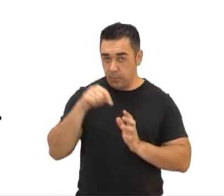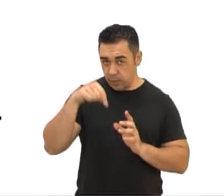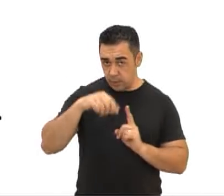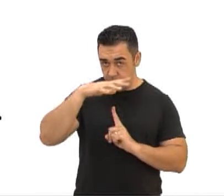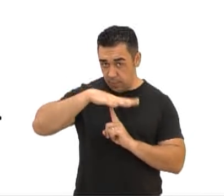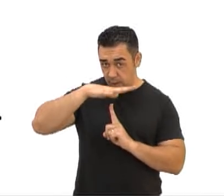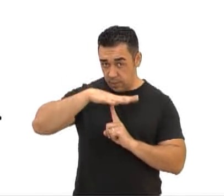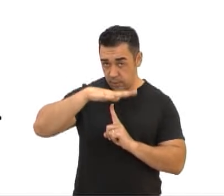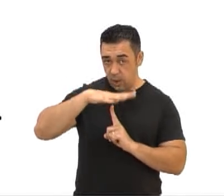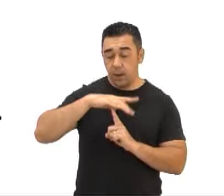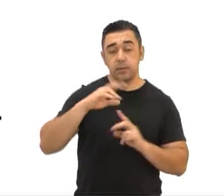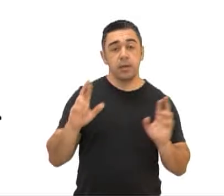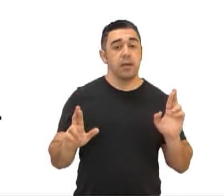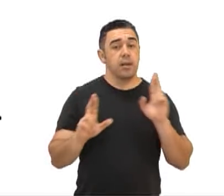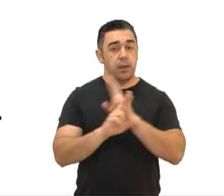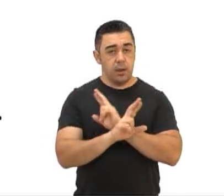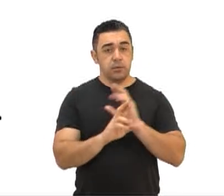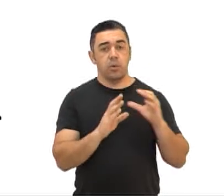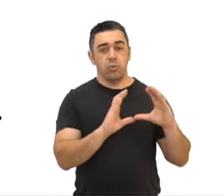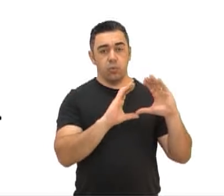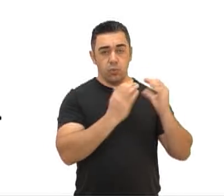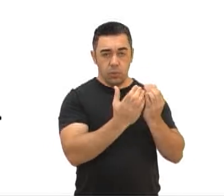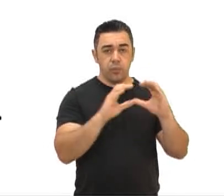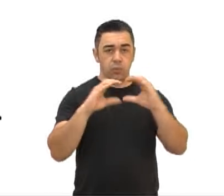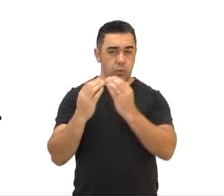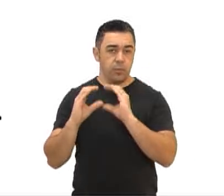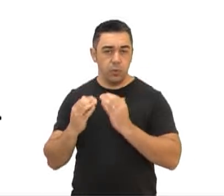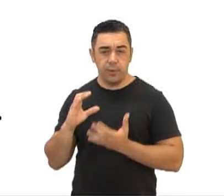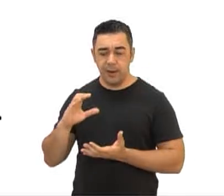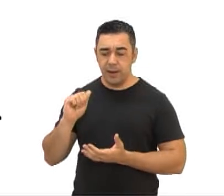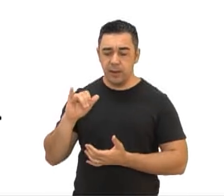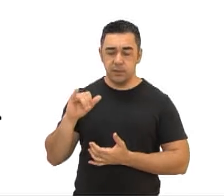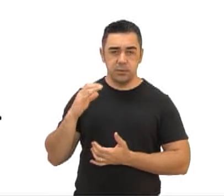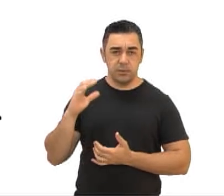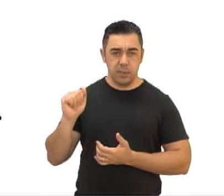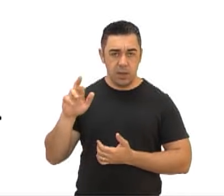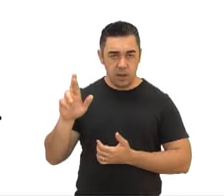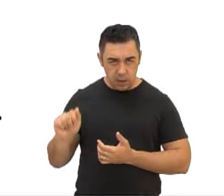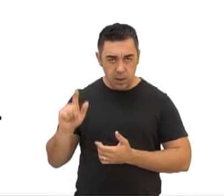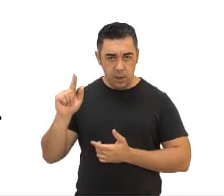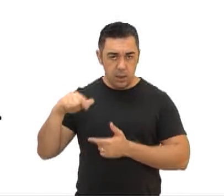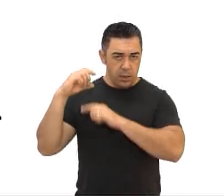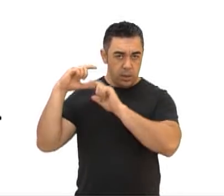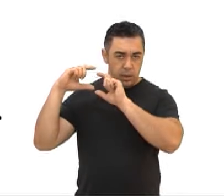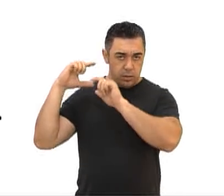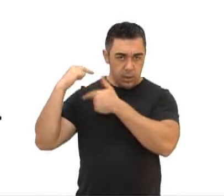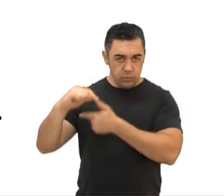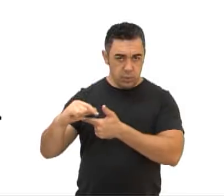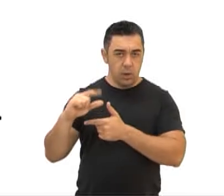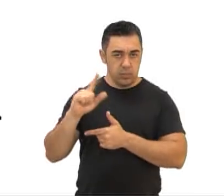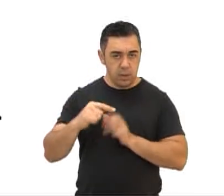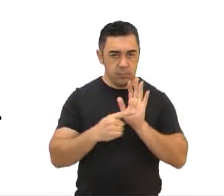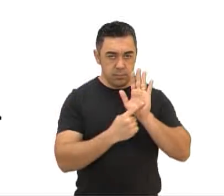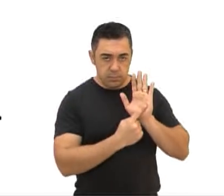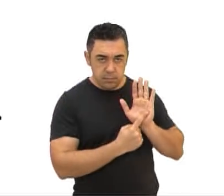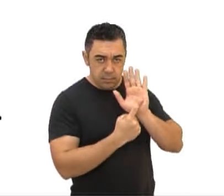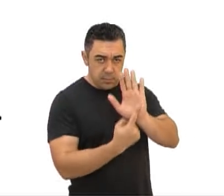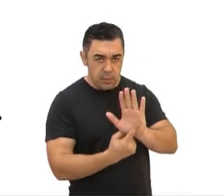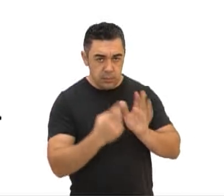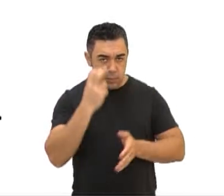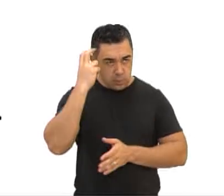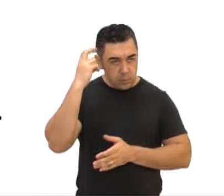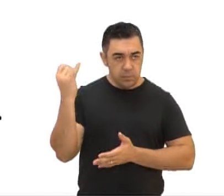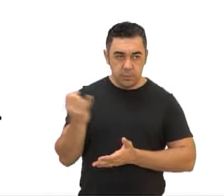tem uma relação lá com as comunidades caiçaras, lembram lá das comunidades tradicionais, que expressa essa cultura. Então,